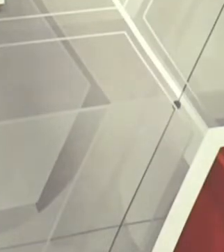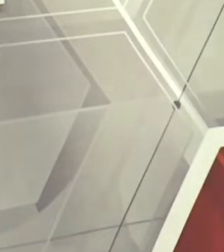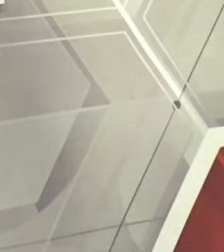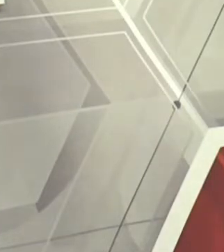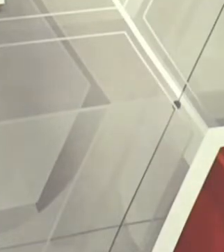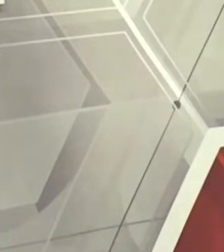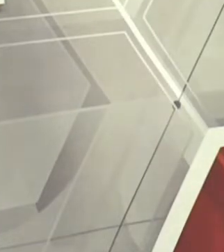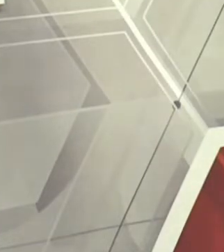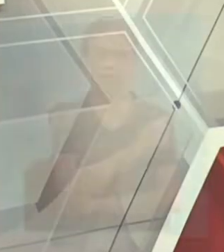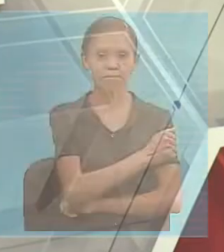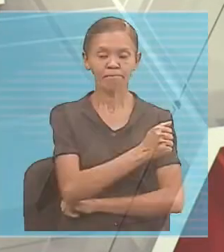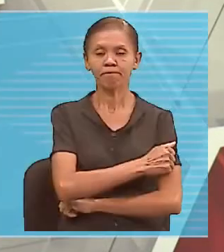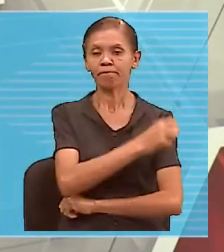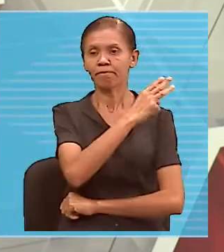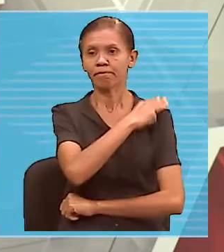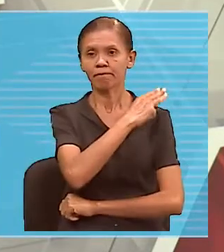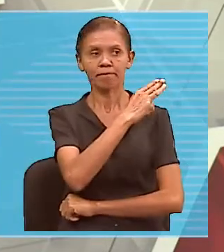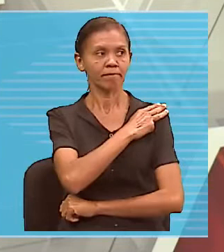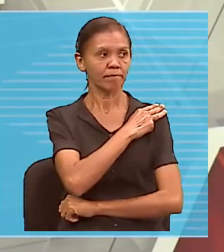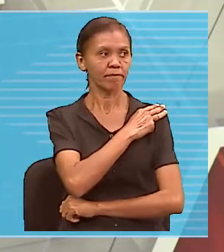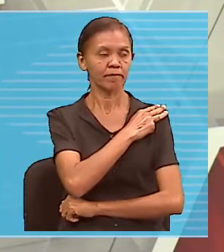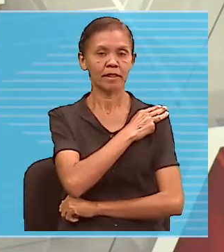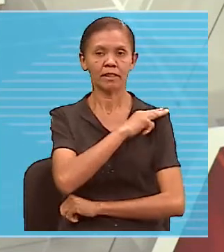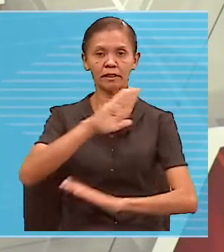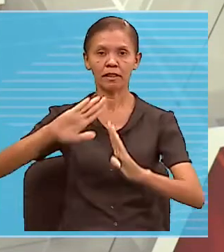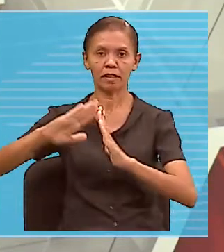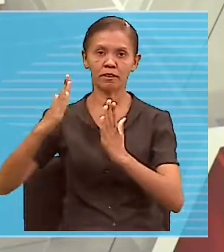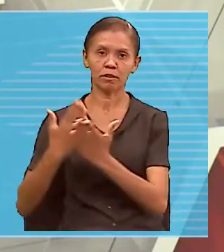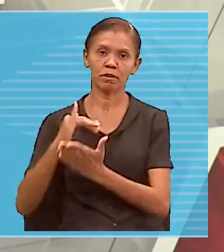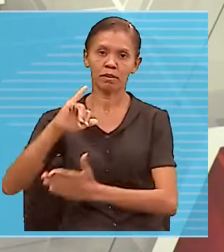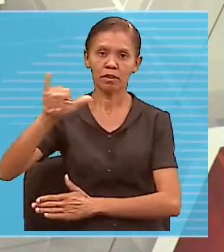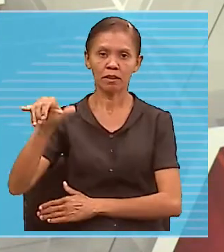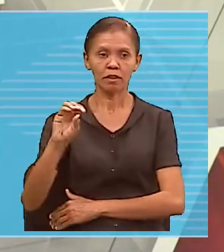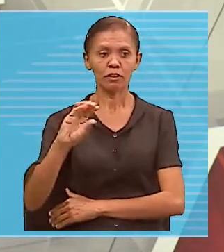aluno do terceiro ano e estudo no 7, professor Joca Vieira.